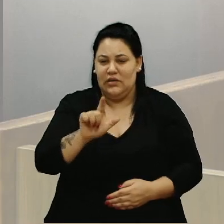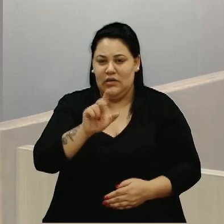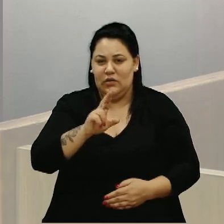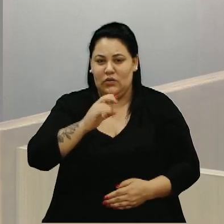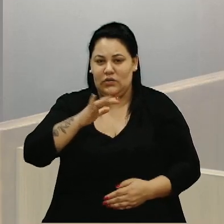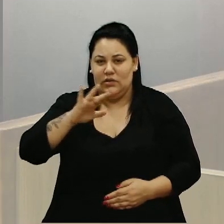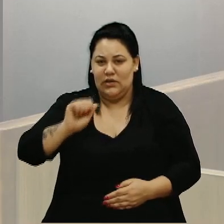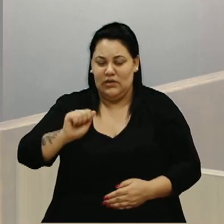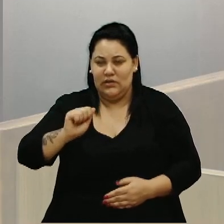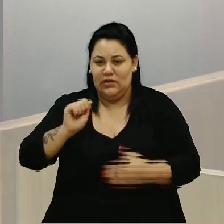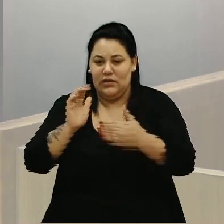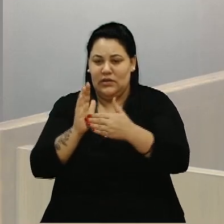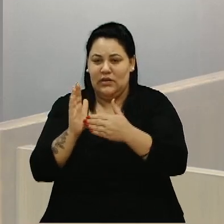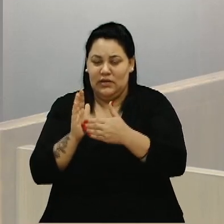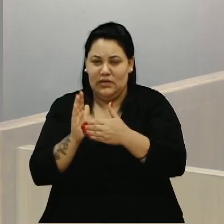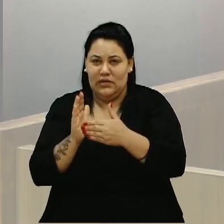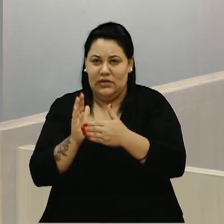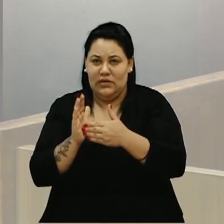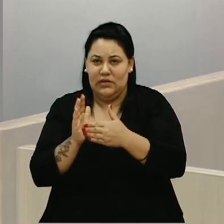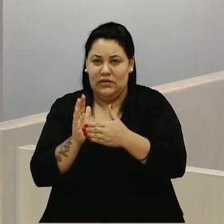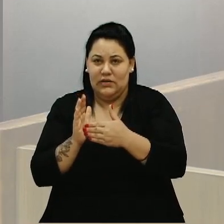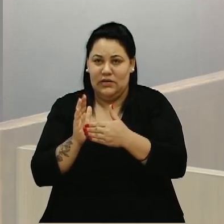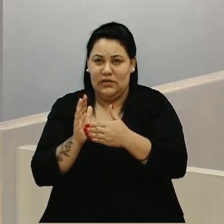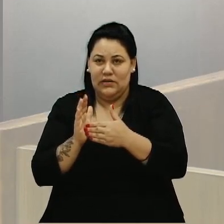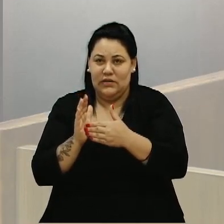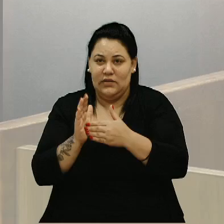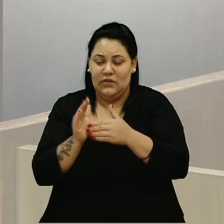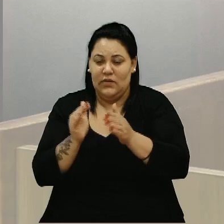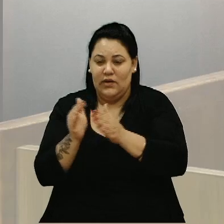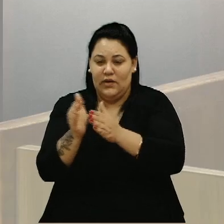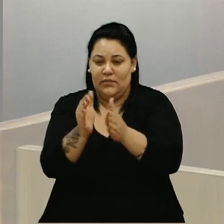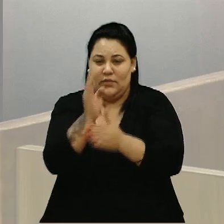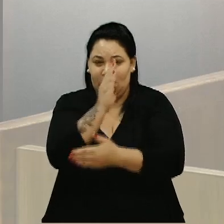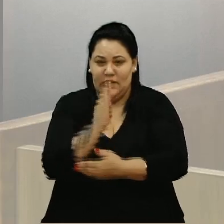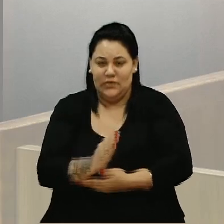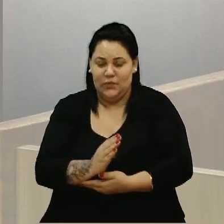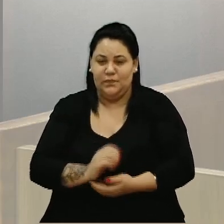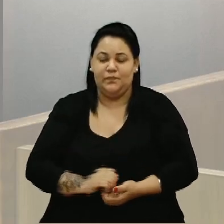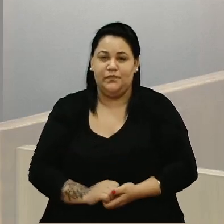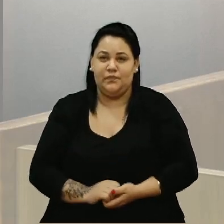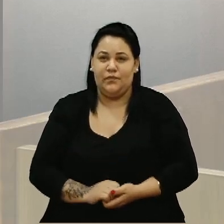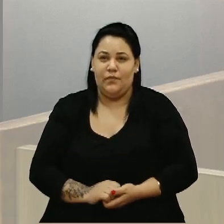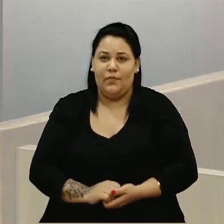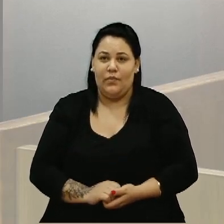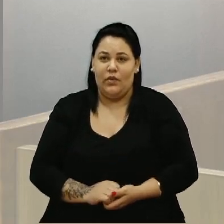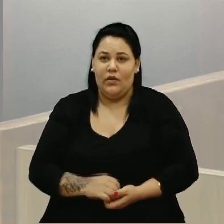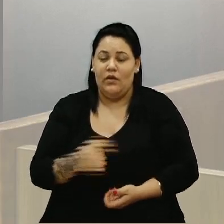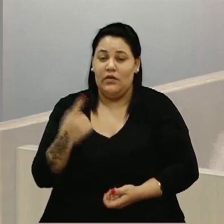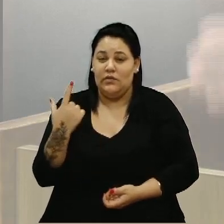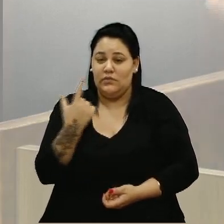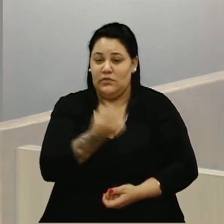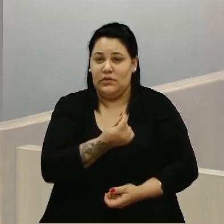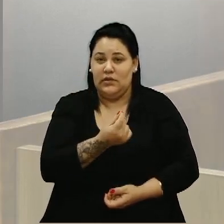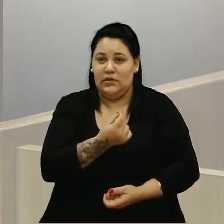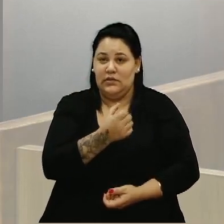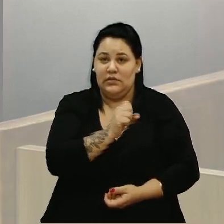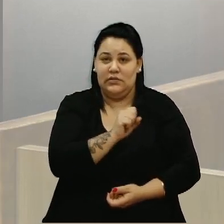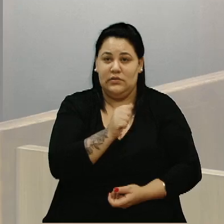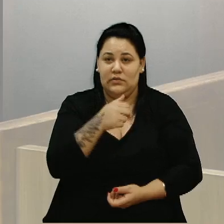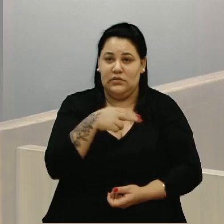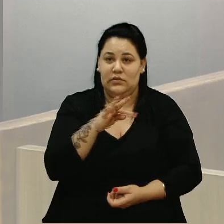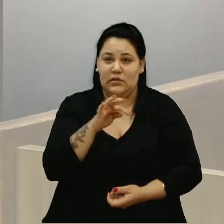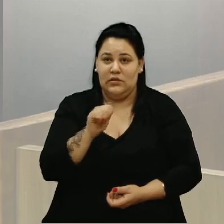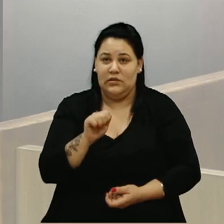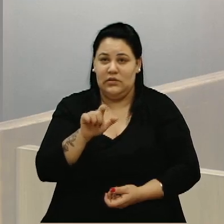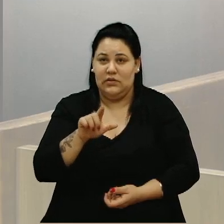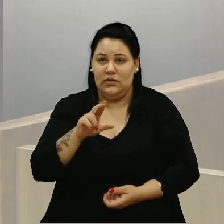Santa Lúcia, que liga ali na linha Brasil. Você sai de Santa Lúcia, passa ali em